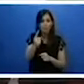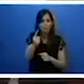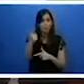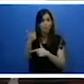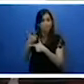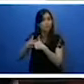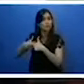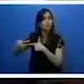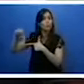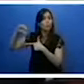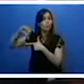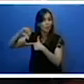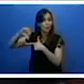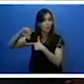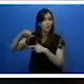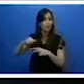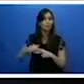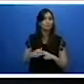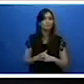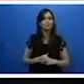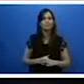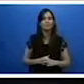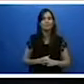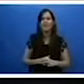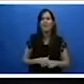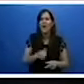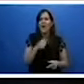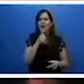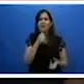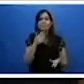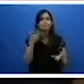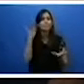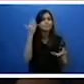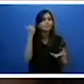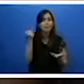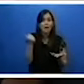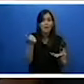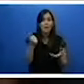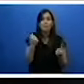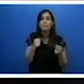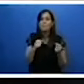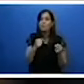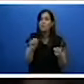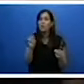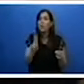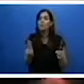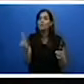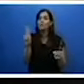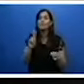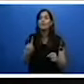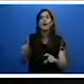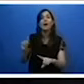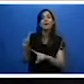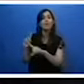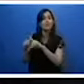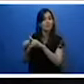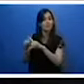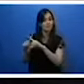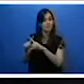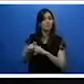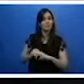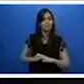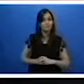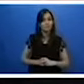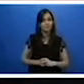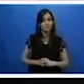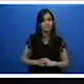primeiro, tá? Professora, a gente ainda não resolve o algoritmo. Então, nós vamos utilizar o repertório, que é a nossa